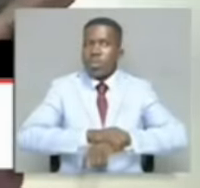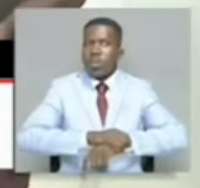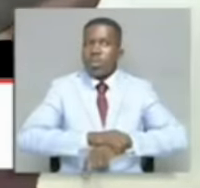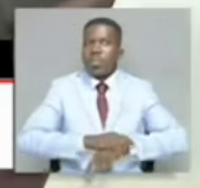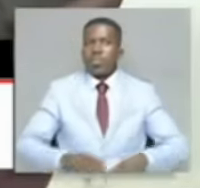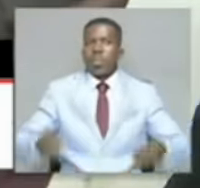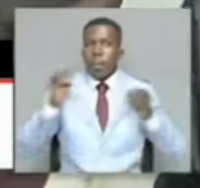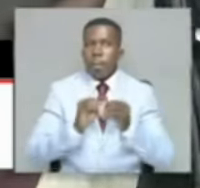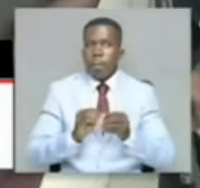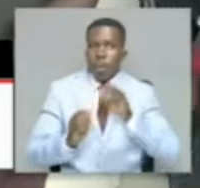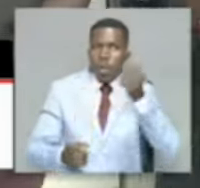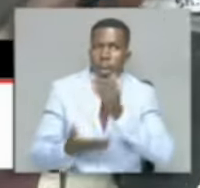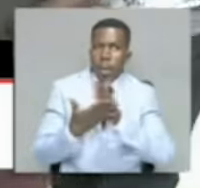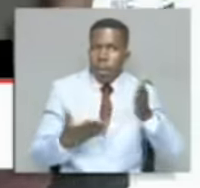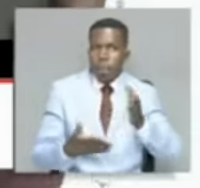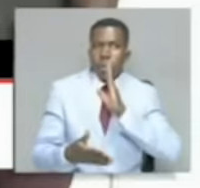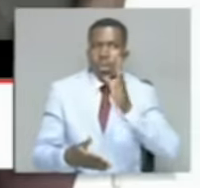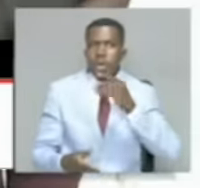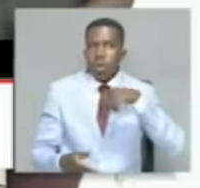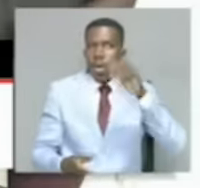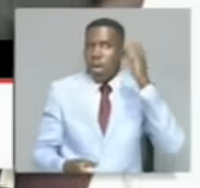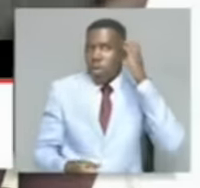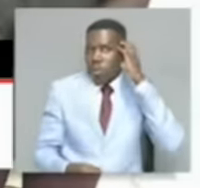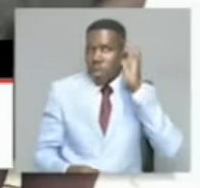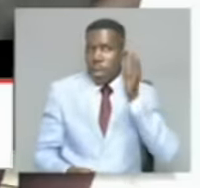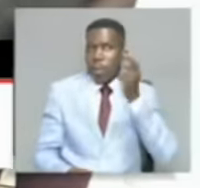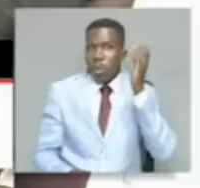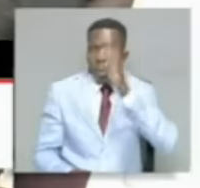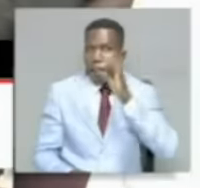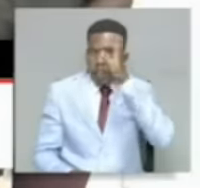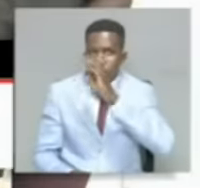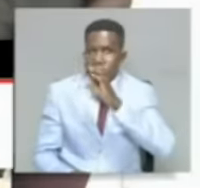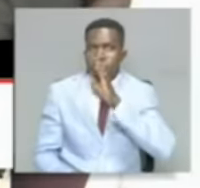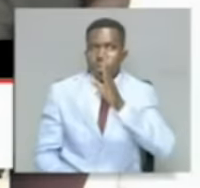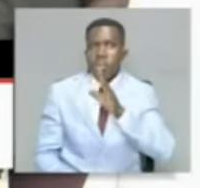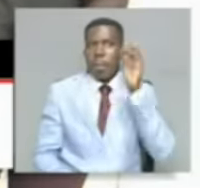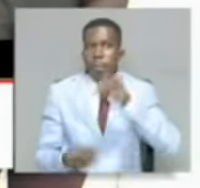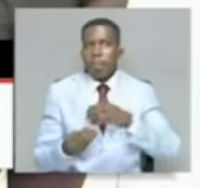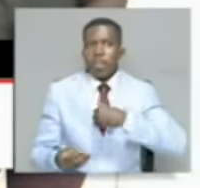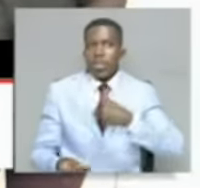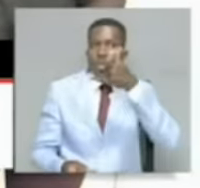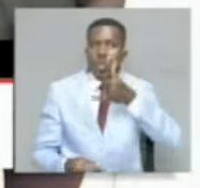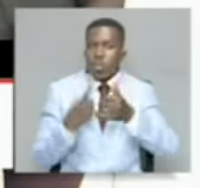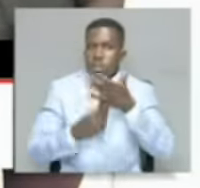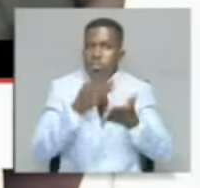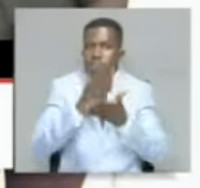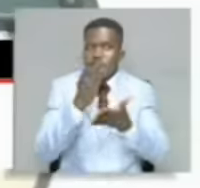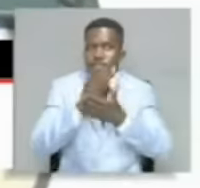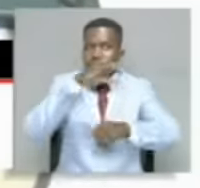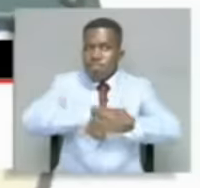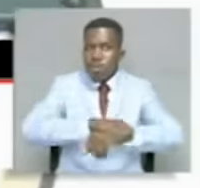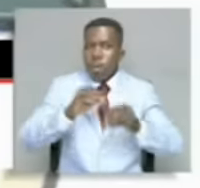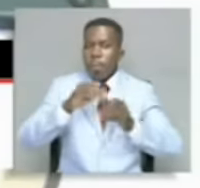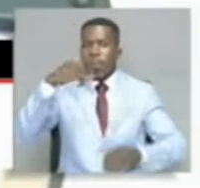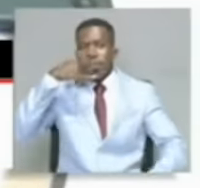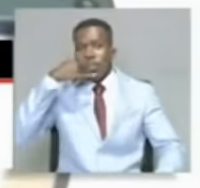5 dos 7 já foram ouvidos pelo procurador, enquanto 2 dos protagonistas estão ainda por deter. O